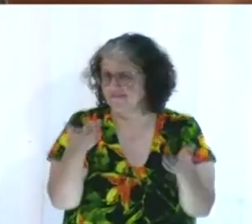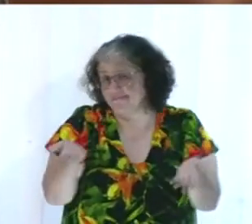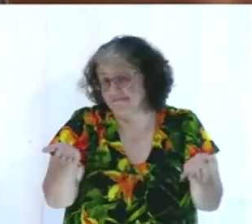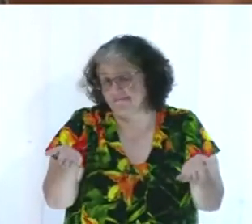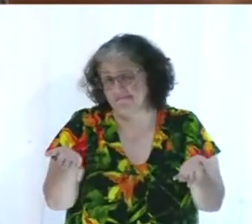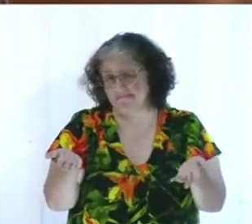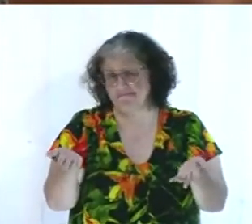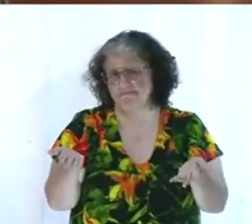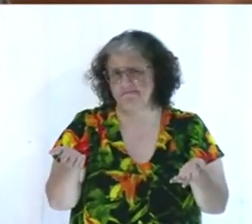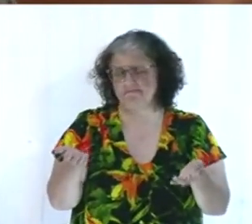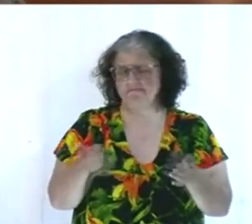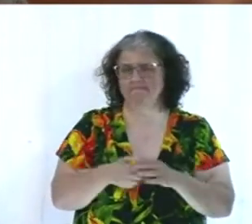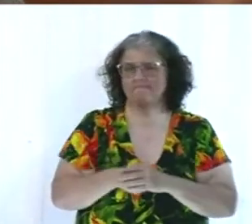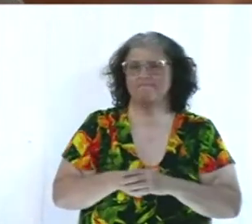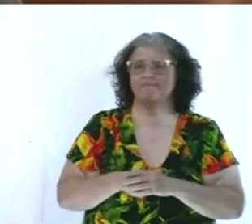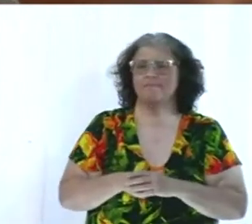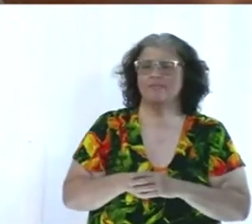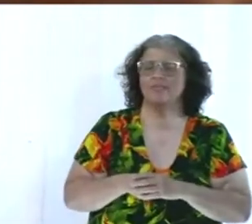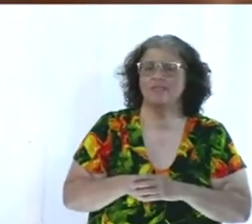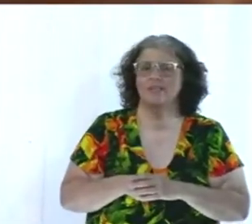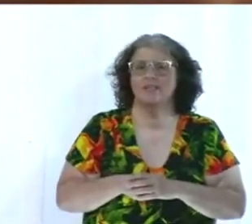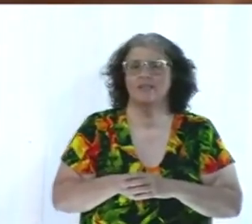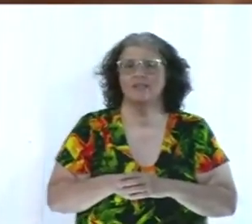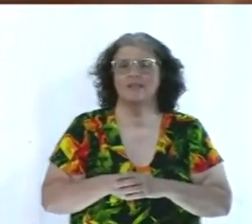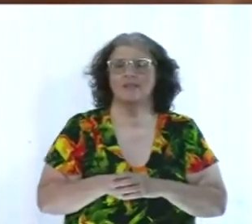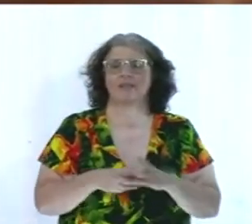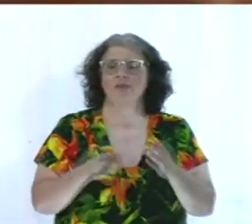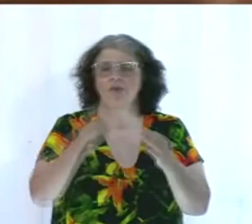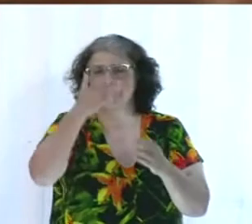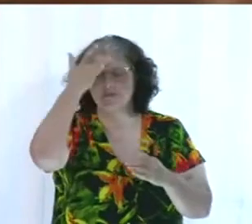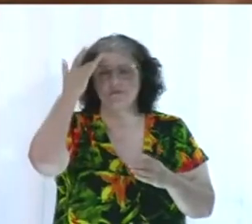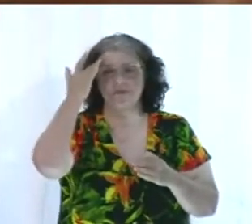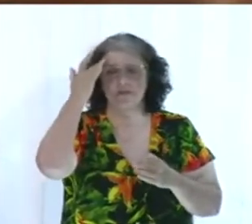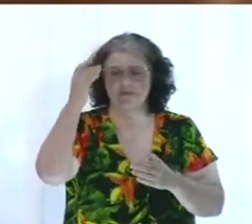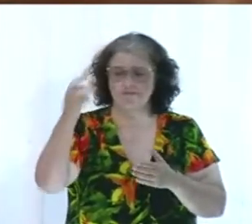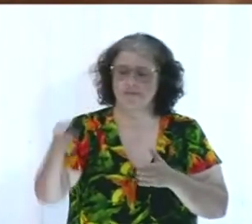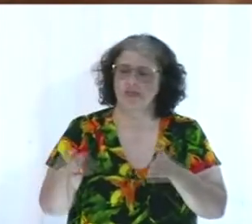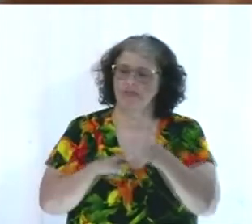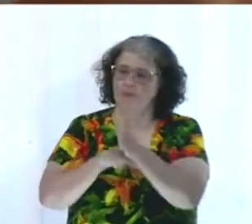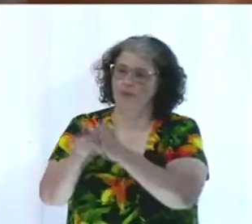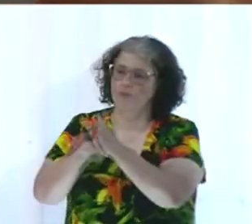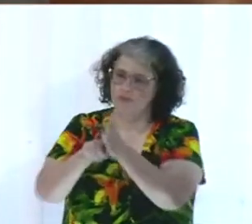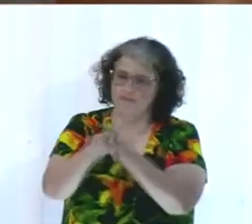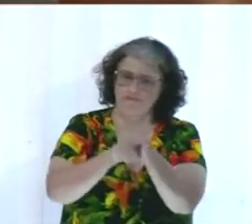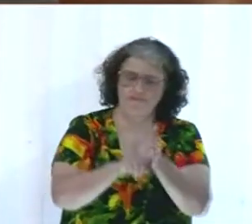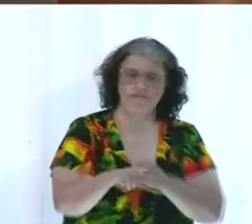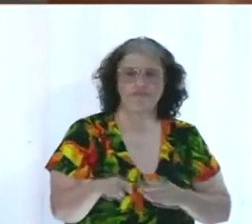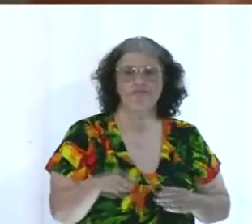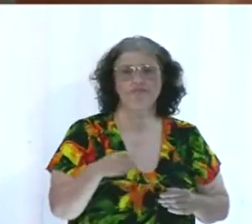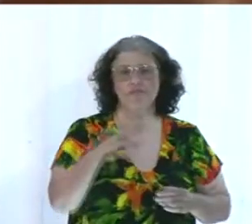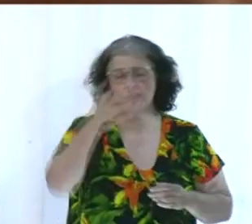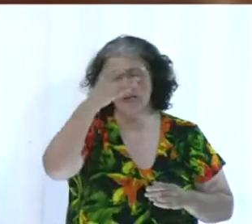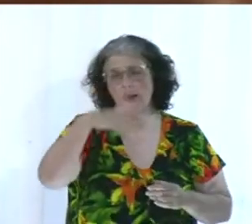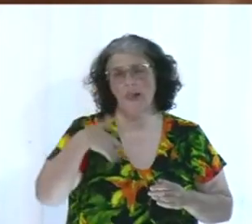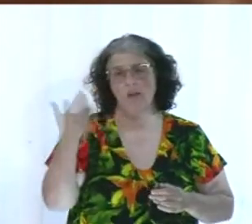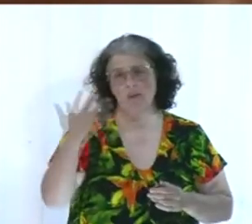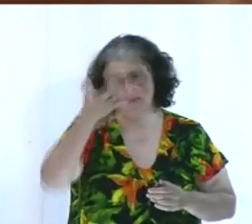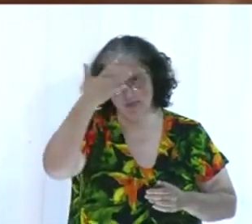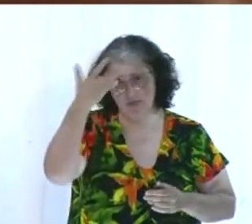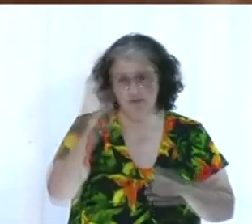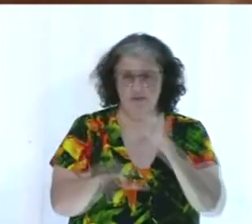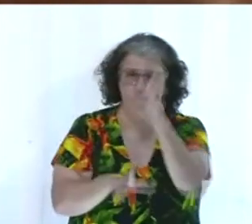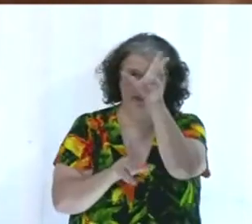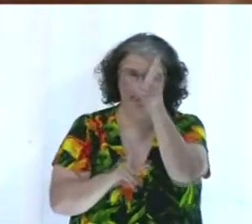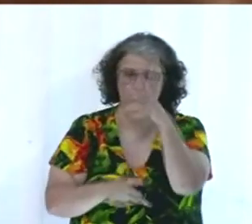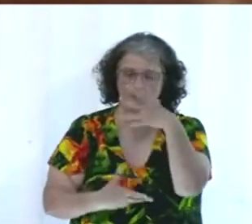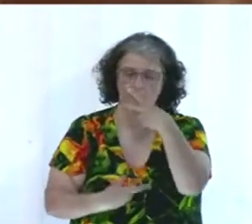são dirigidas aos irmãos que estão chegando na Igreja Presbiteriana do Brasil, quando eles professam a sua fé diante dos pastores de Deus e da igreja, é: vocês